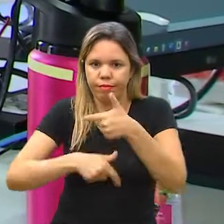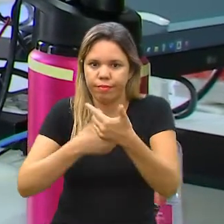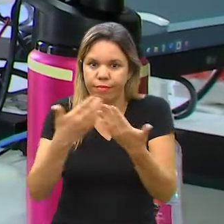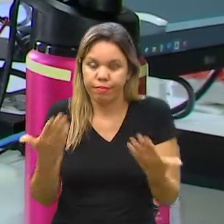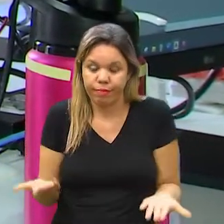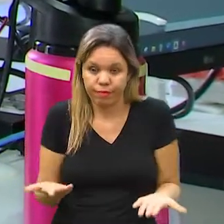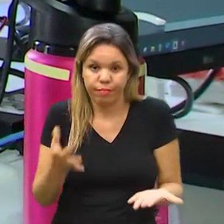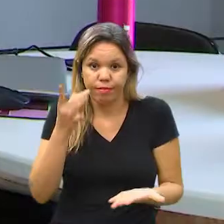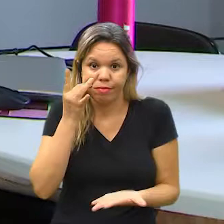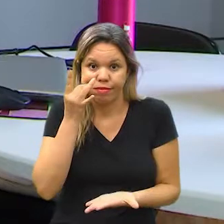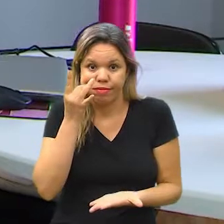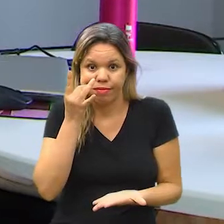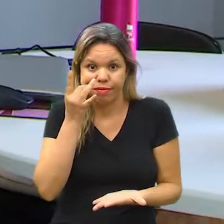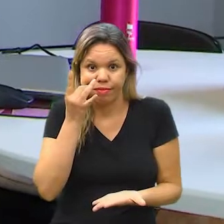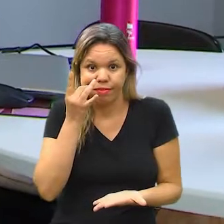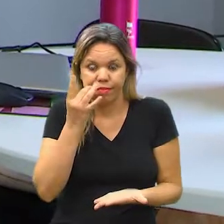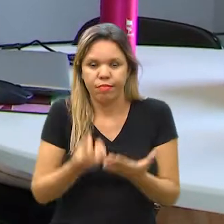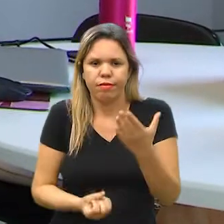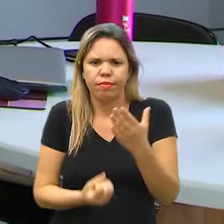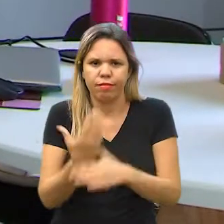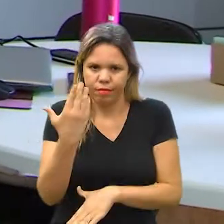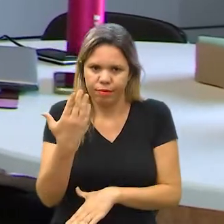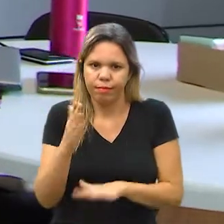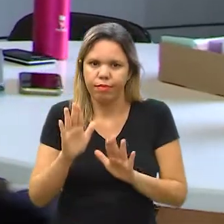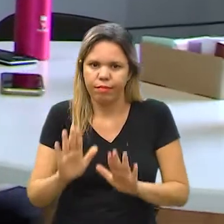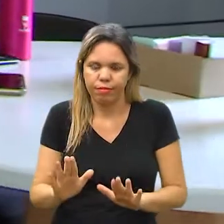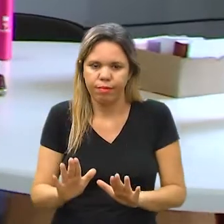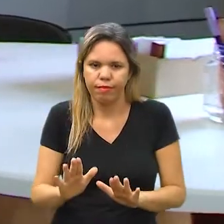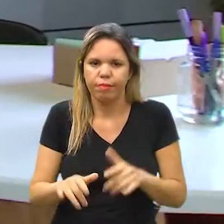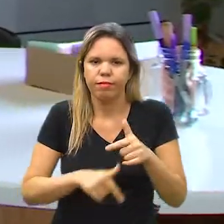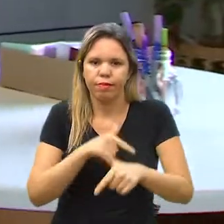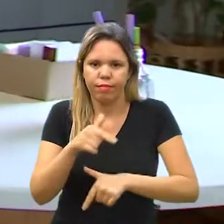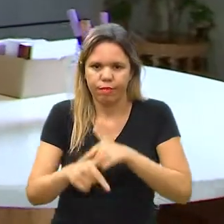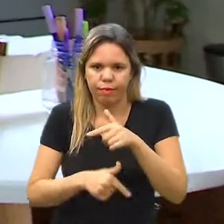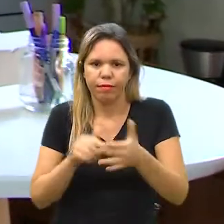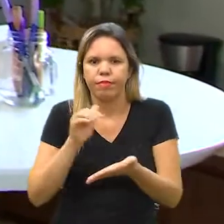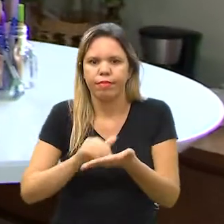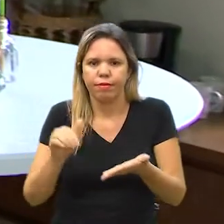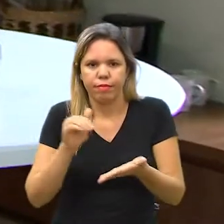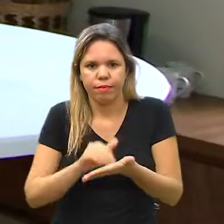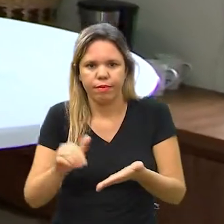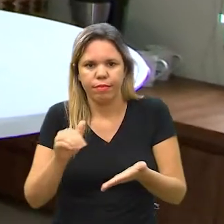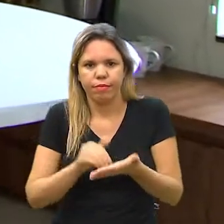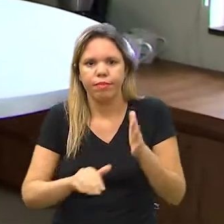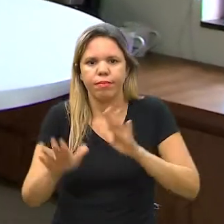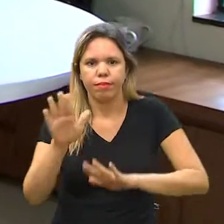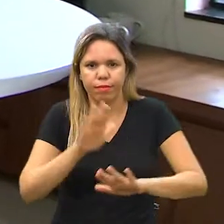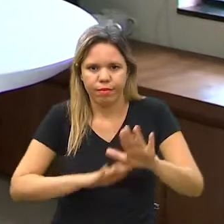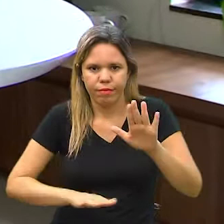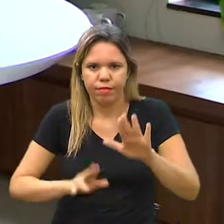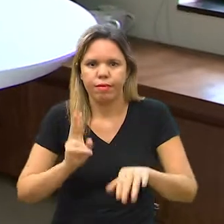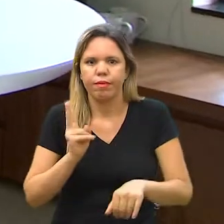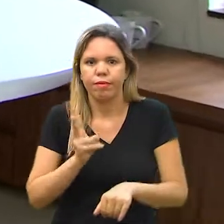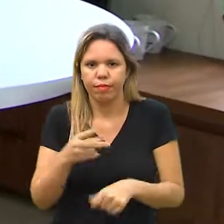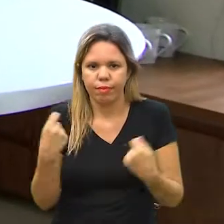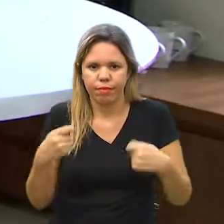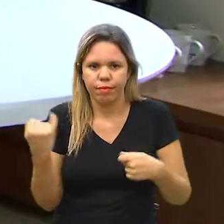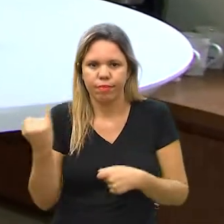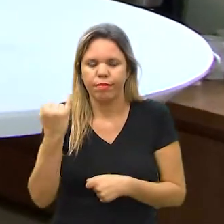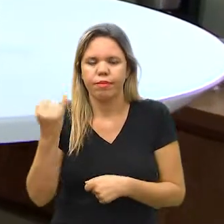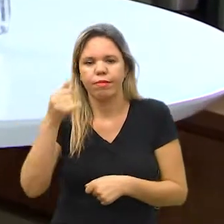atividades presenciais aconteceu para quem trabalha em escritório os cuidados são necessários